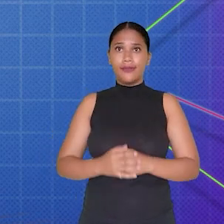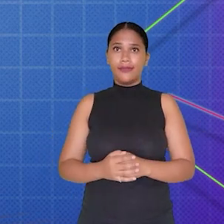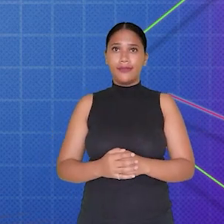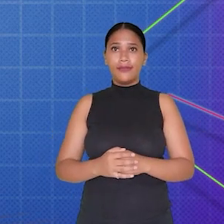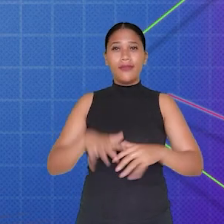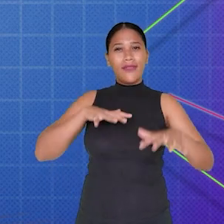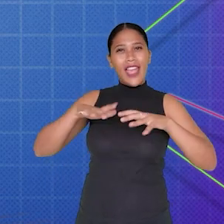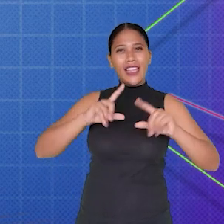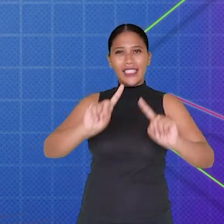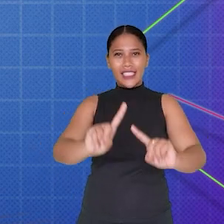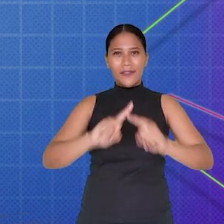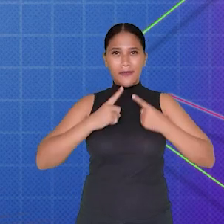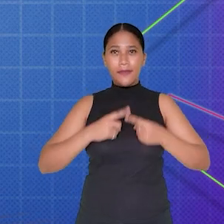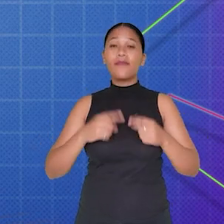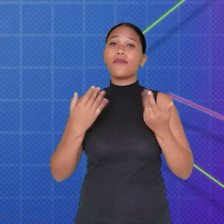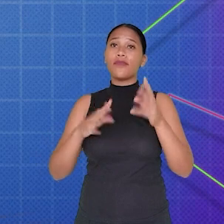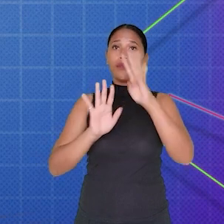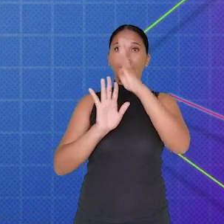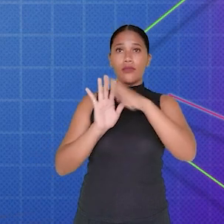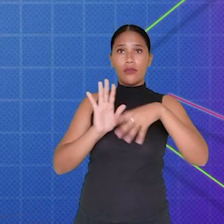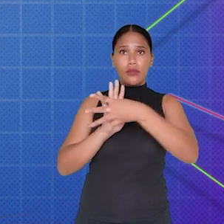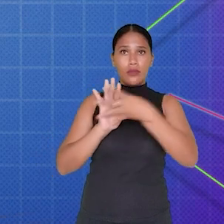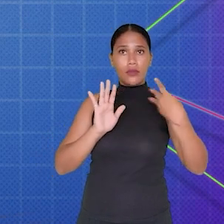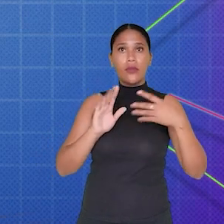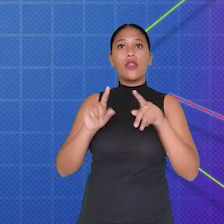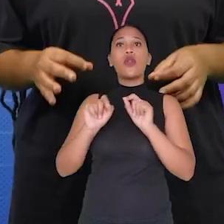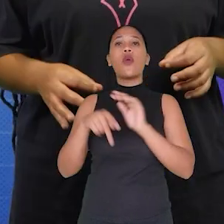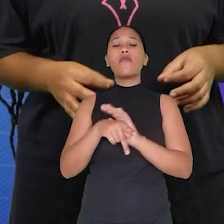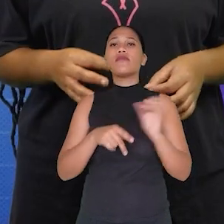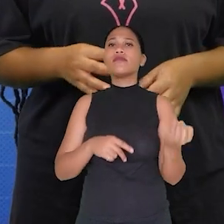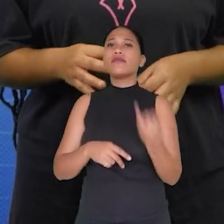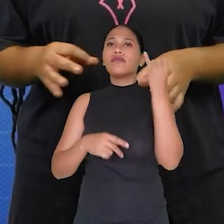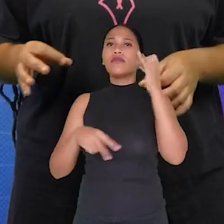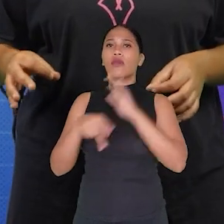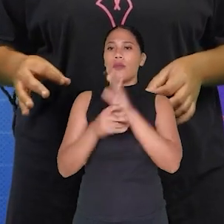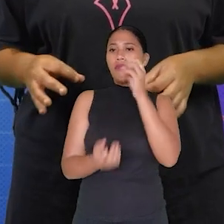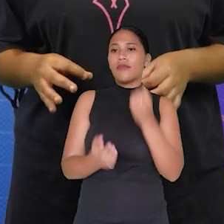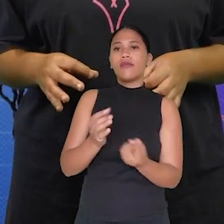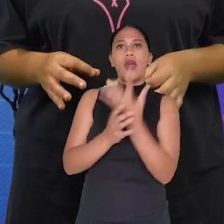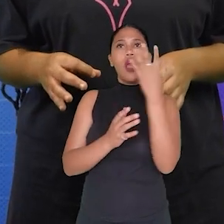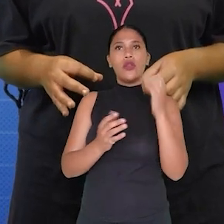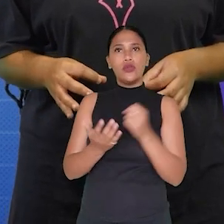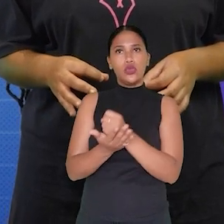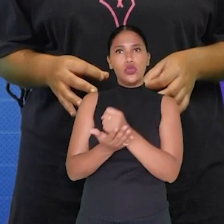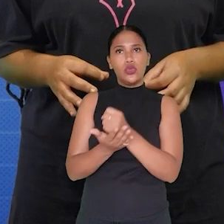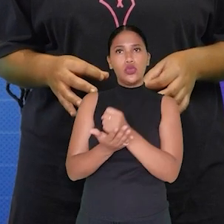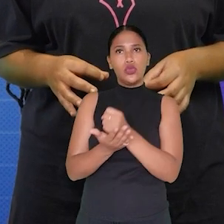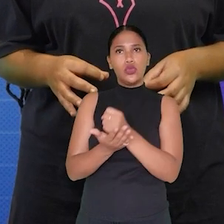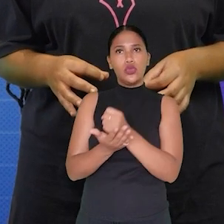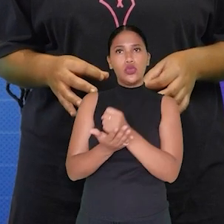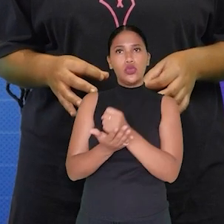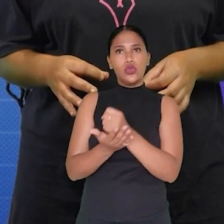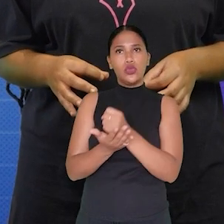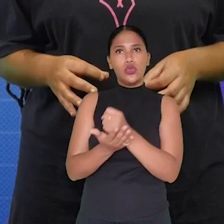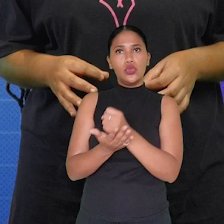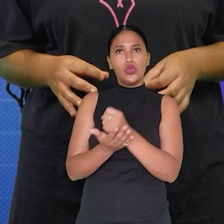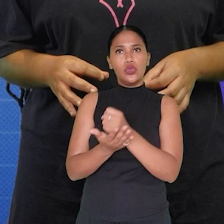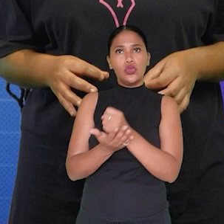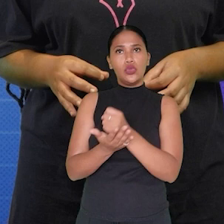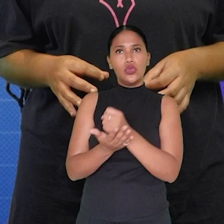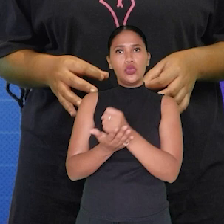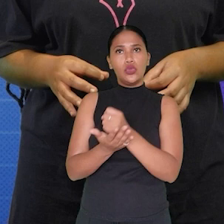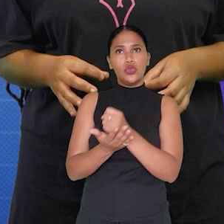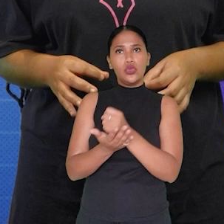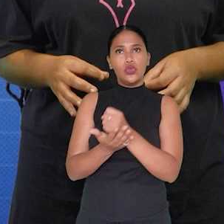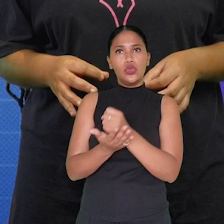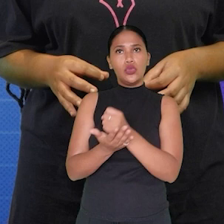mercado. Mecânicas e desafios. O gráfico de ritmo é uma ferramenta fundamental na criação de jogos. Na tela temos um gráfico em que a linha